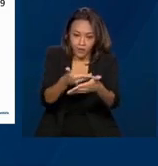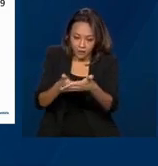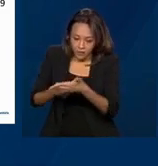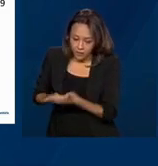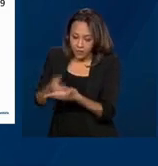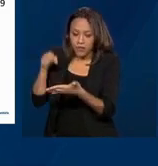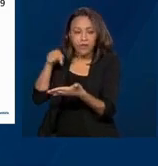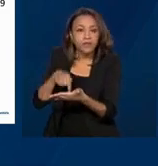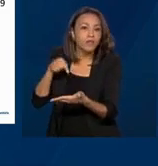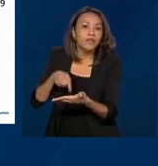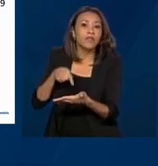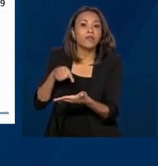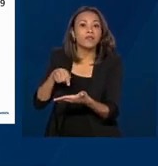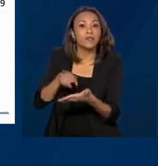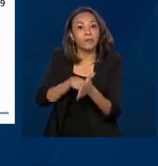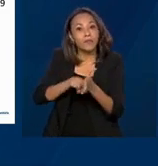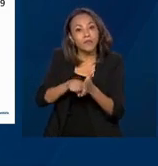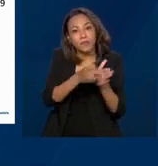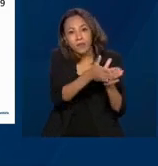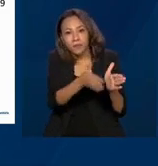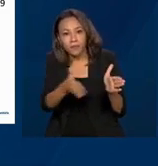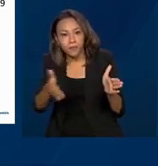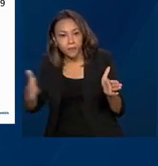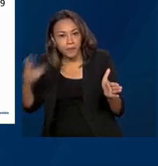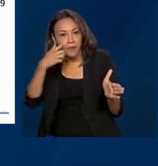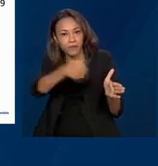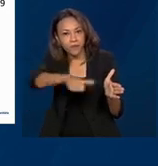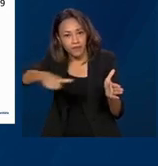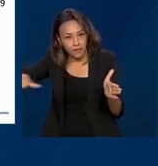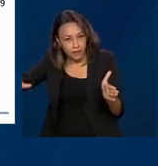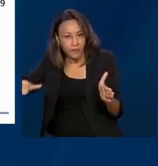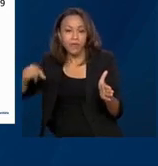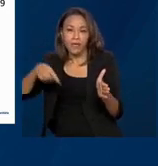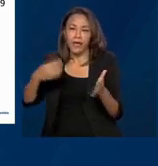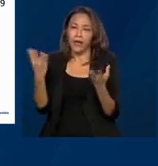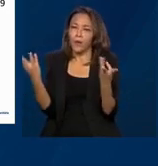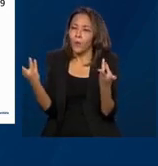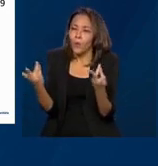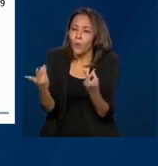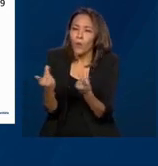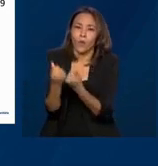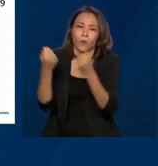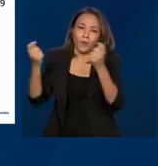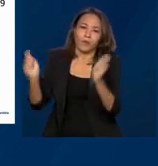desse estudo que foi conduzido, que é a eficácia total.